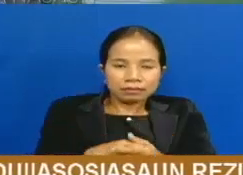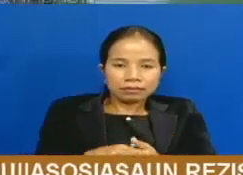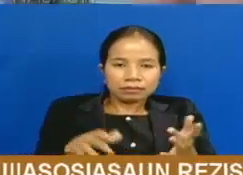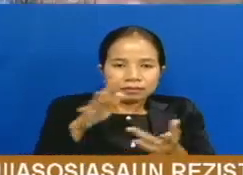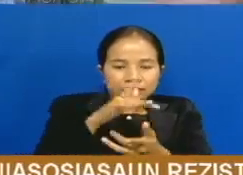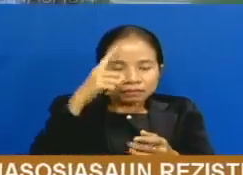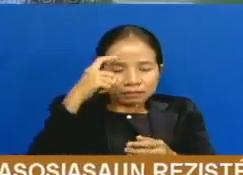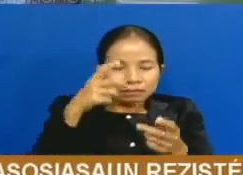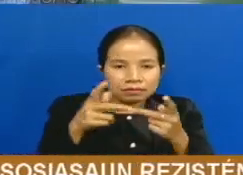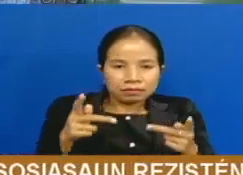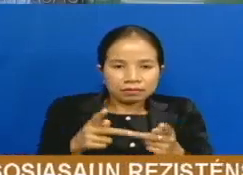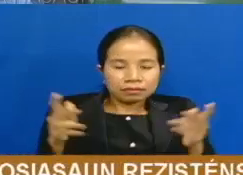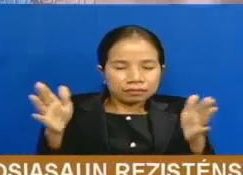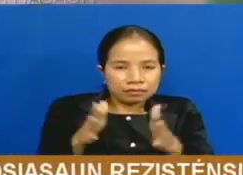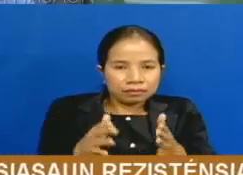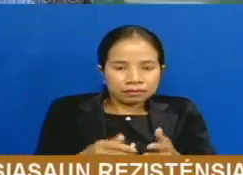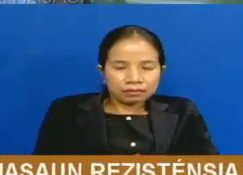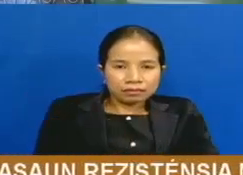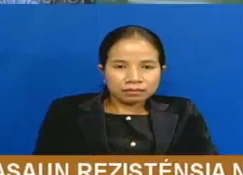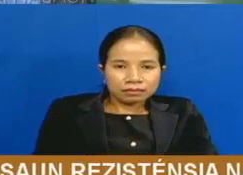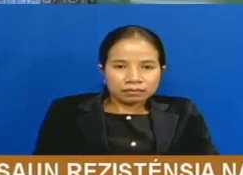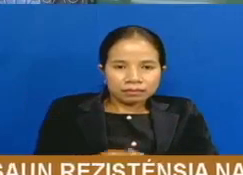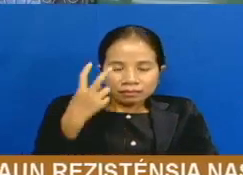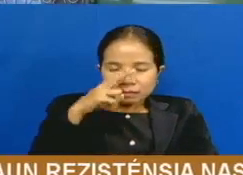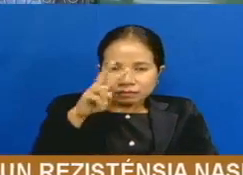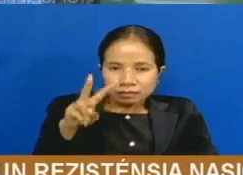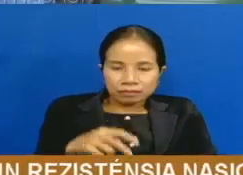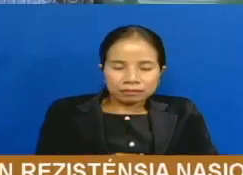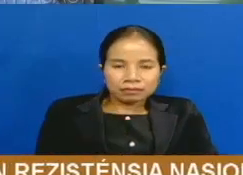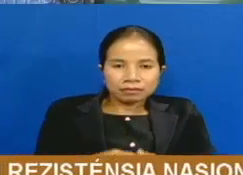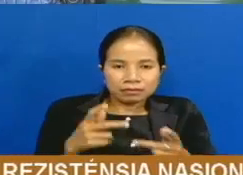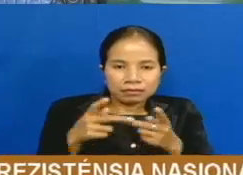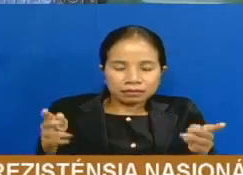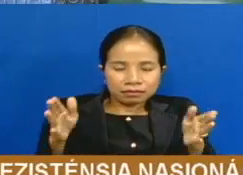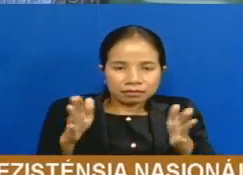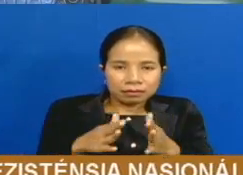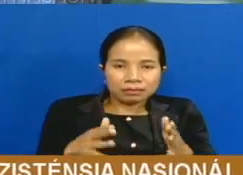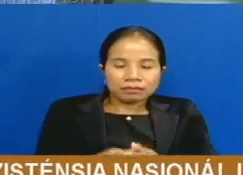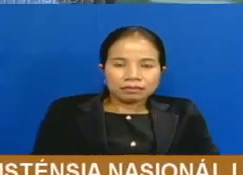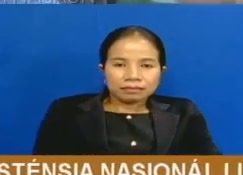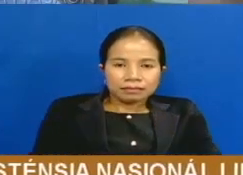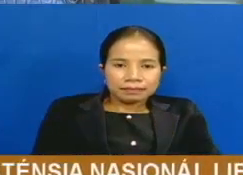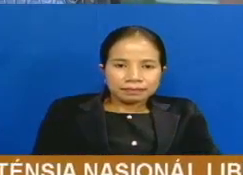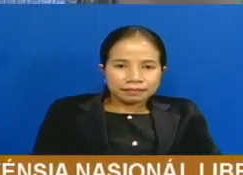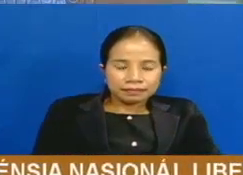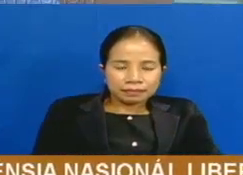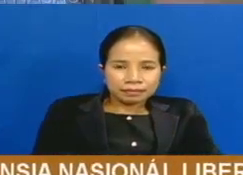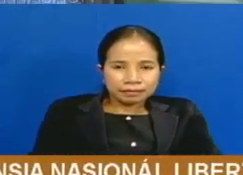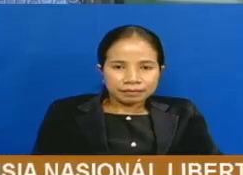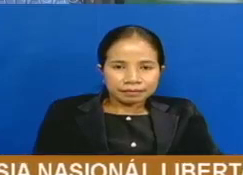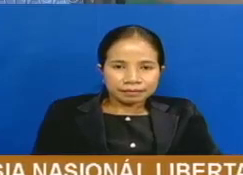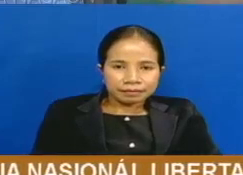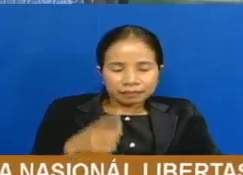movimento tamba idene fatimos nain sira mare rasikus ne fatine klot ne be tama